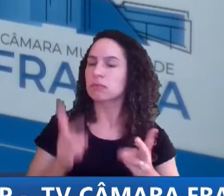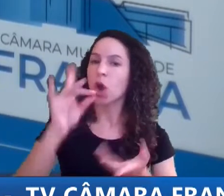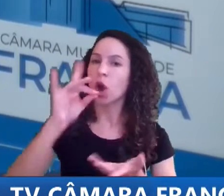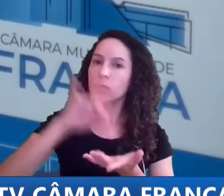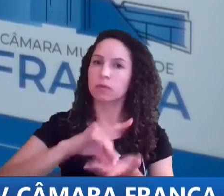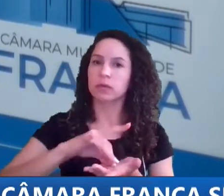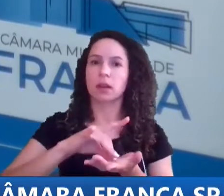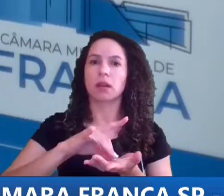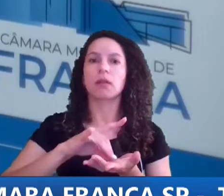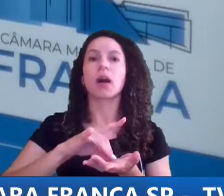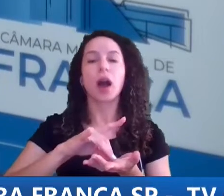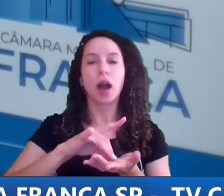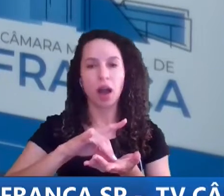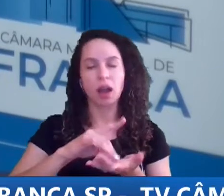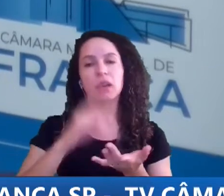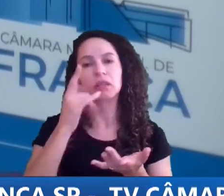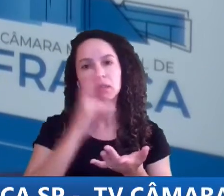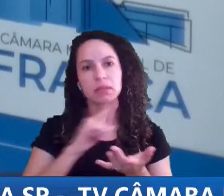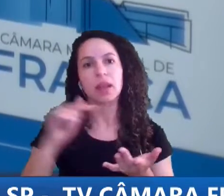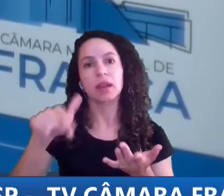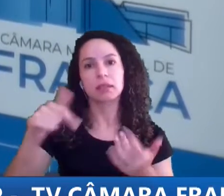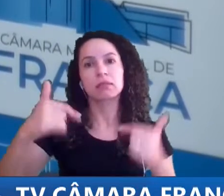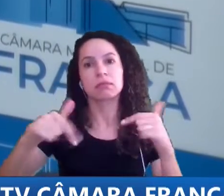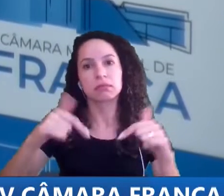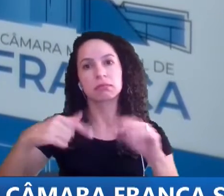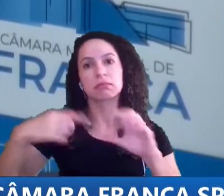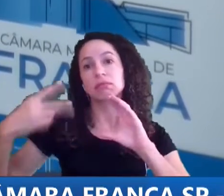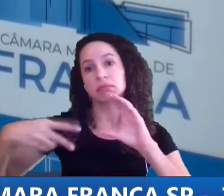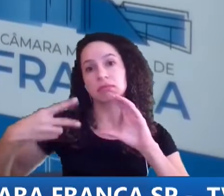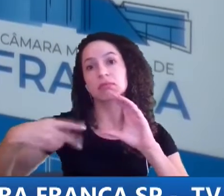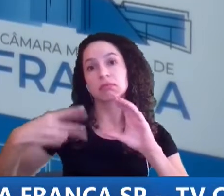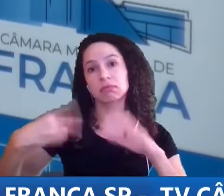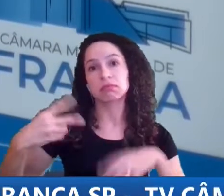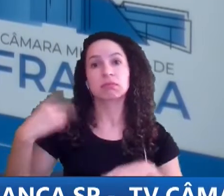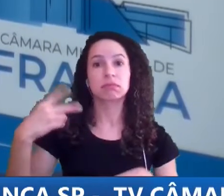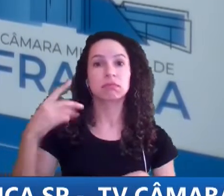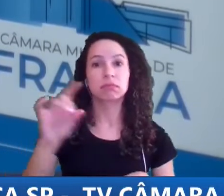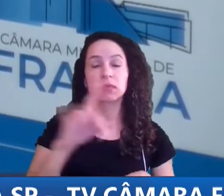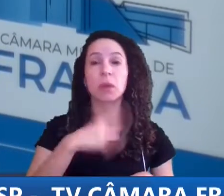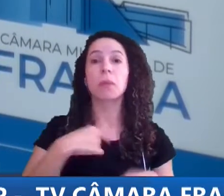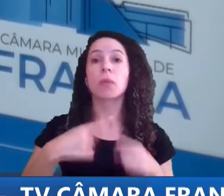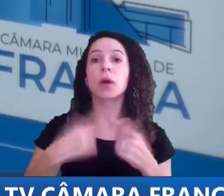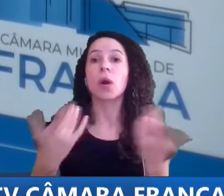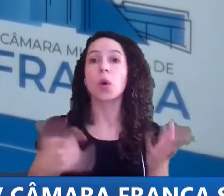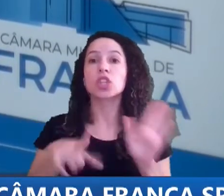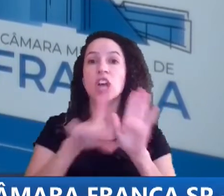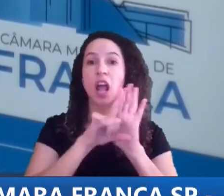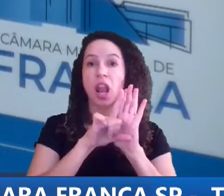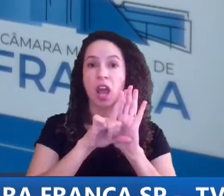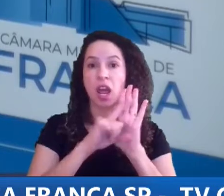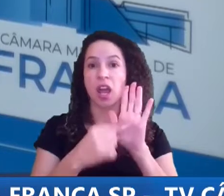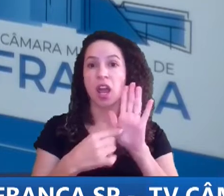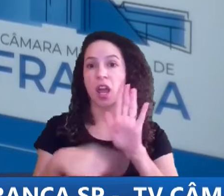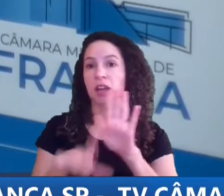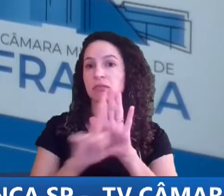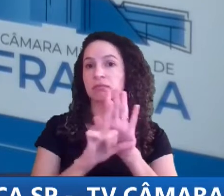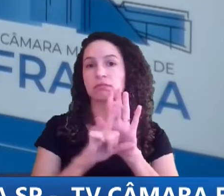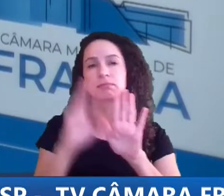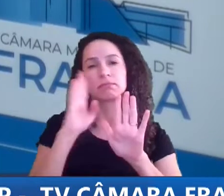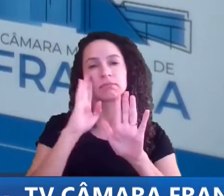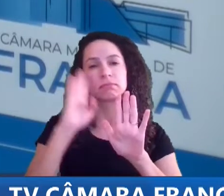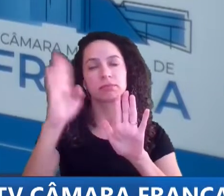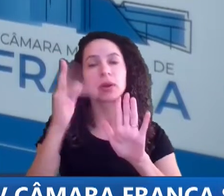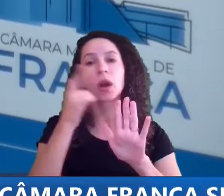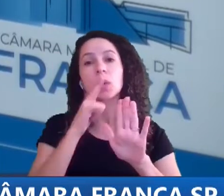E aí é que entra o trabalho dos senhores, porque a legislação hoje é um instrumento primordial para